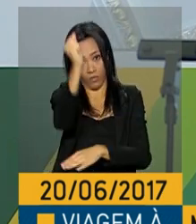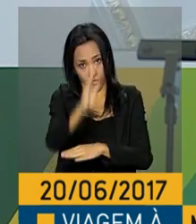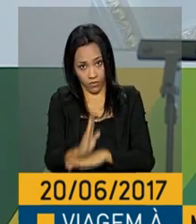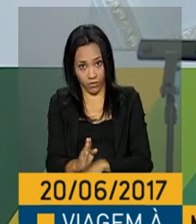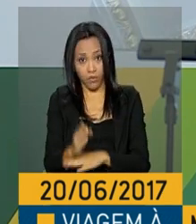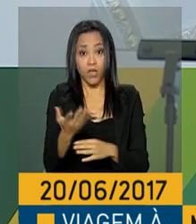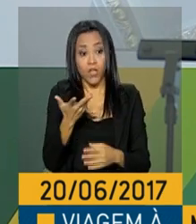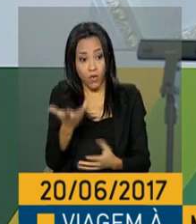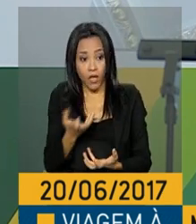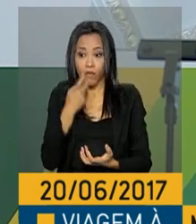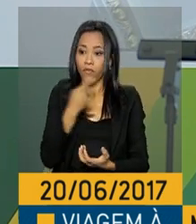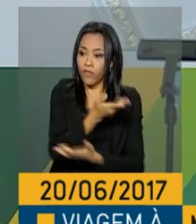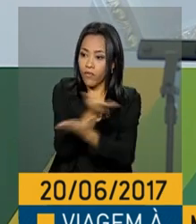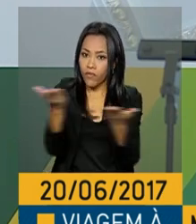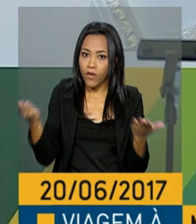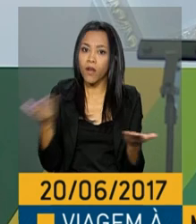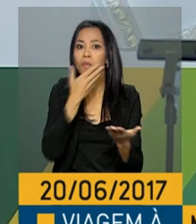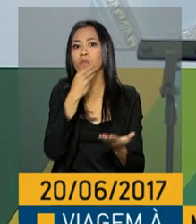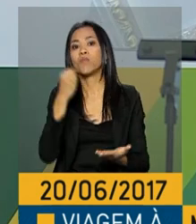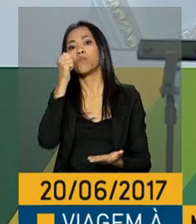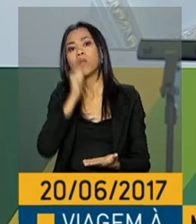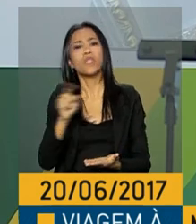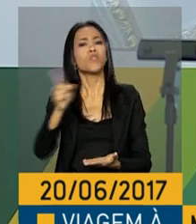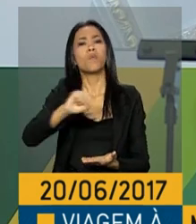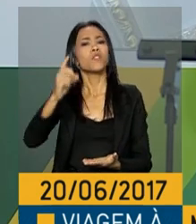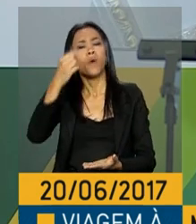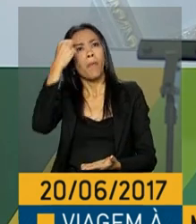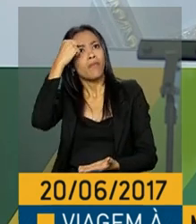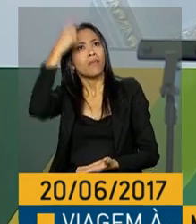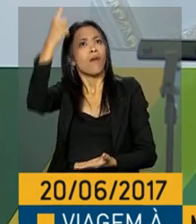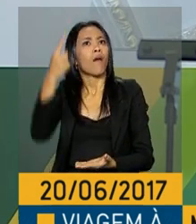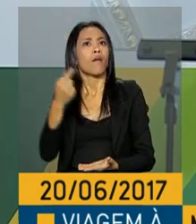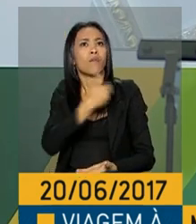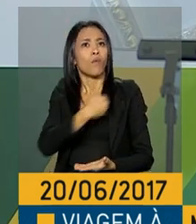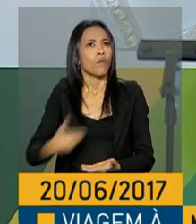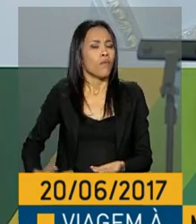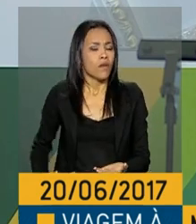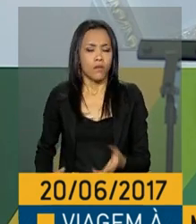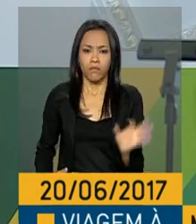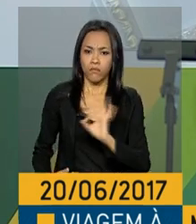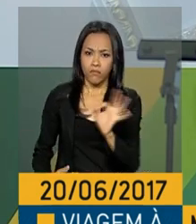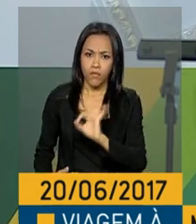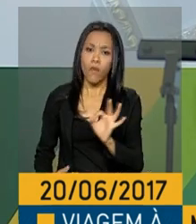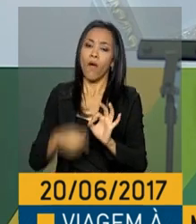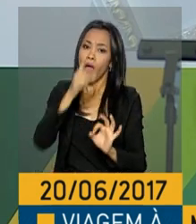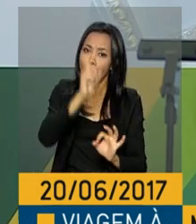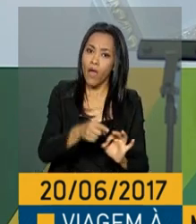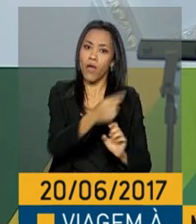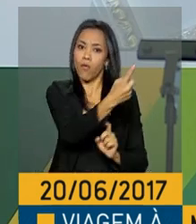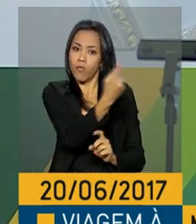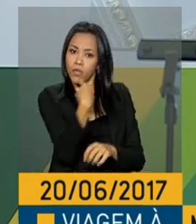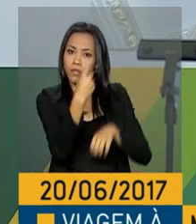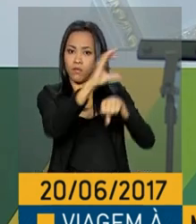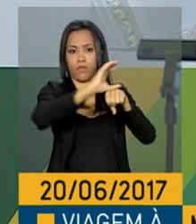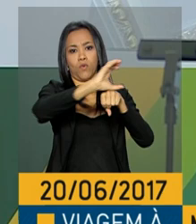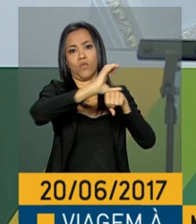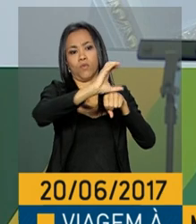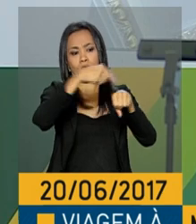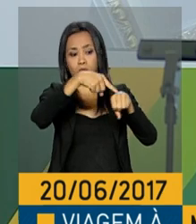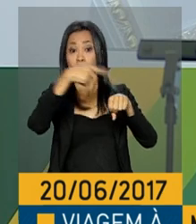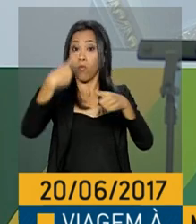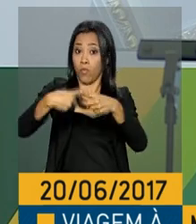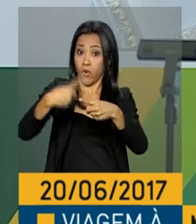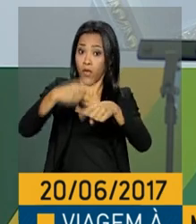e senhoras que esta não é apenas uma tese do governo, esta é uma determinação constitucional, porque a nossa